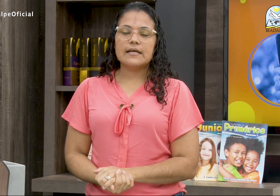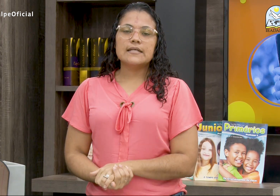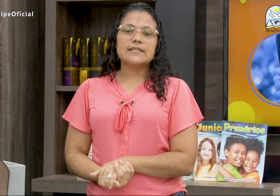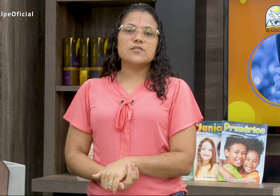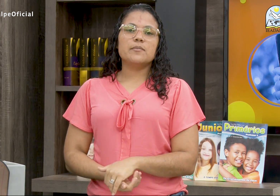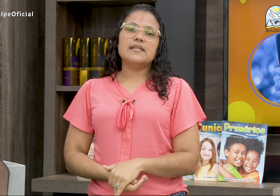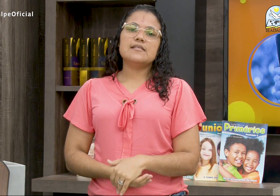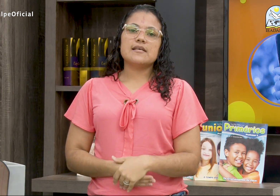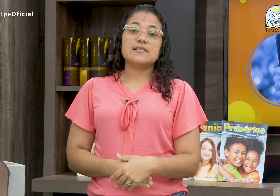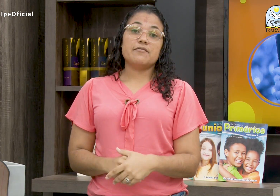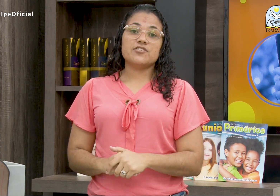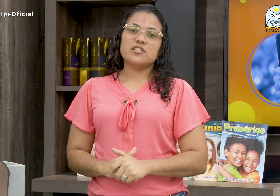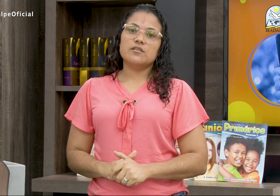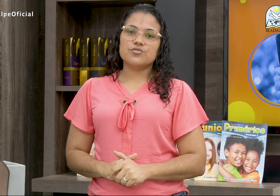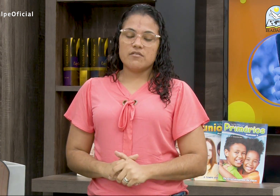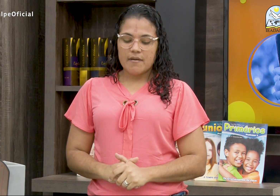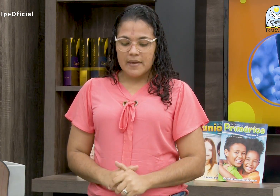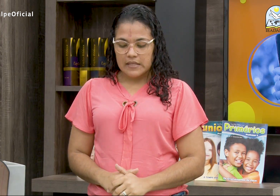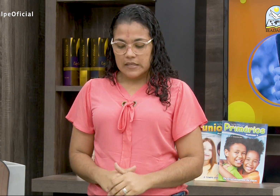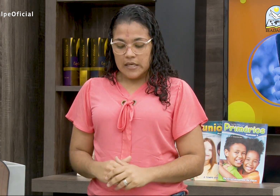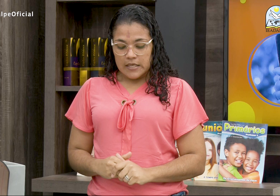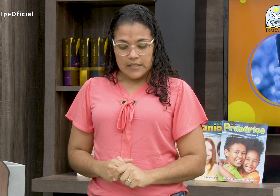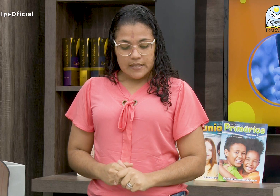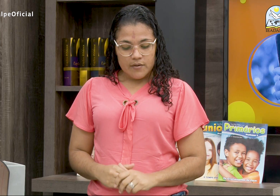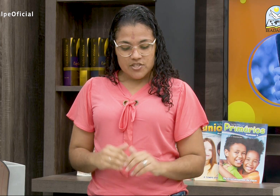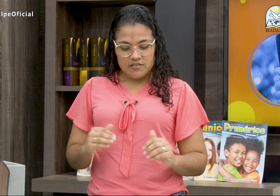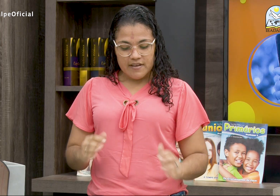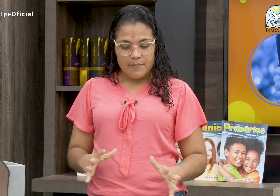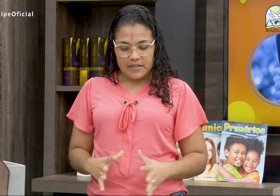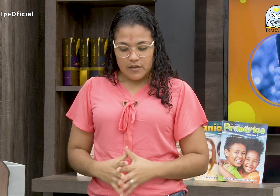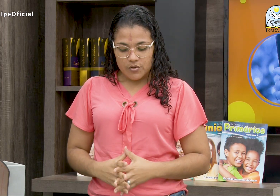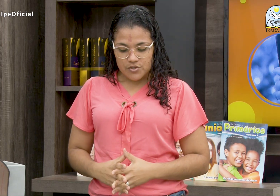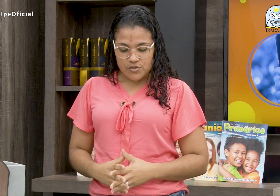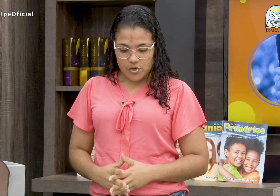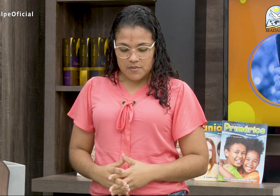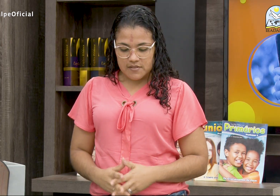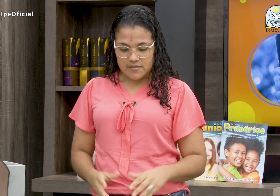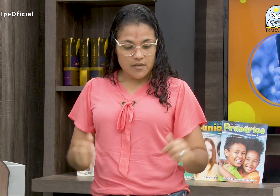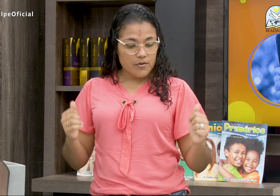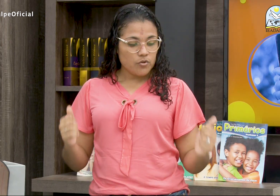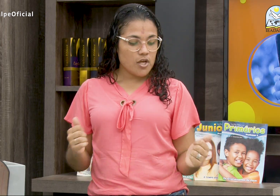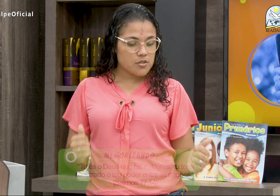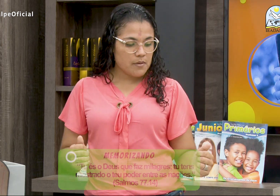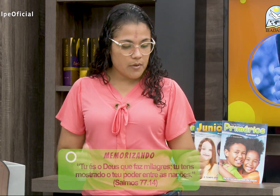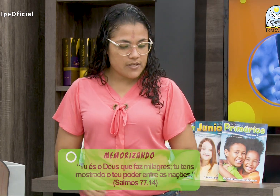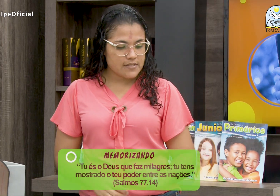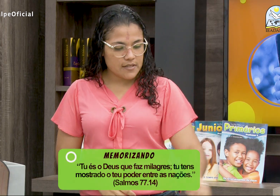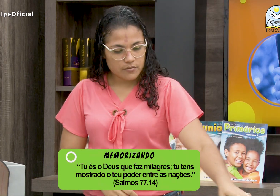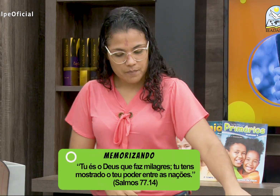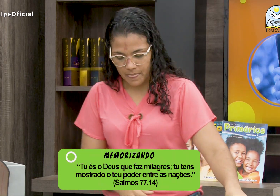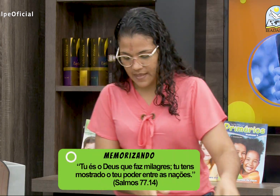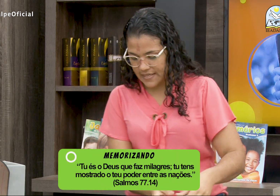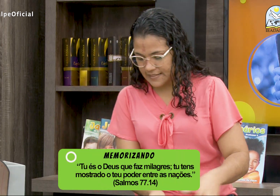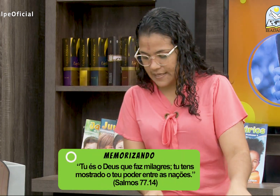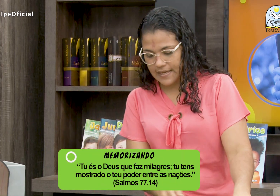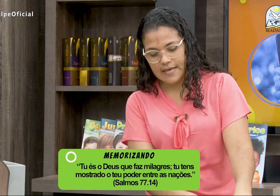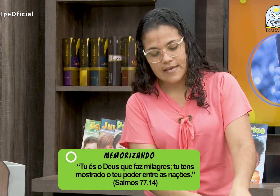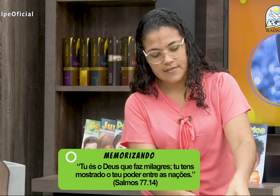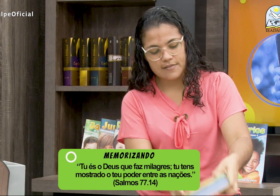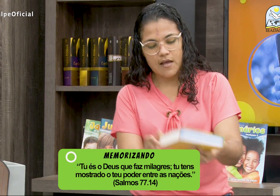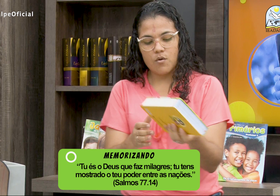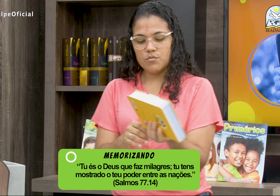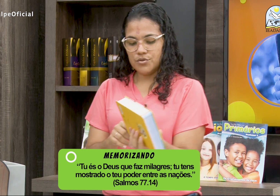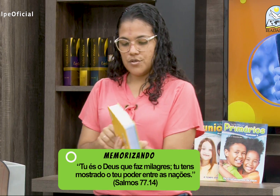a desobedecer e se afastar de Deus novamente. Então, a gente vai aprender hoje sobre Sansão. E o nosso memorizando, ele está lá